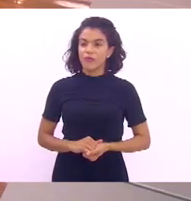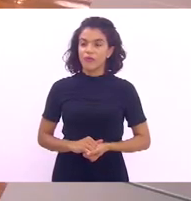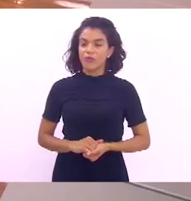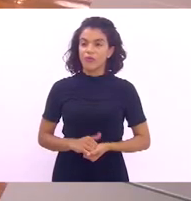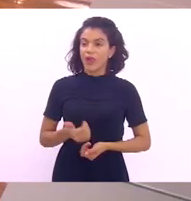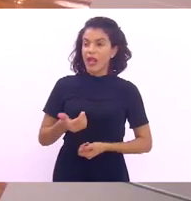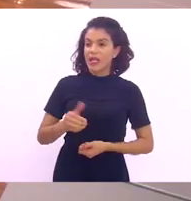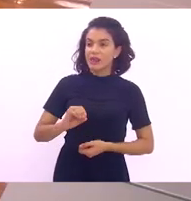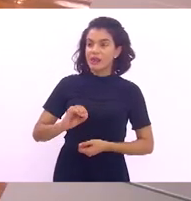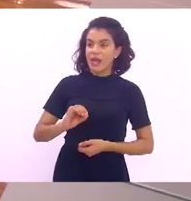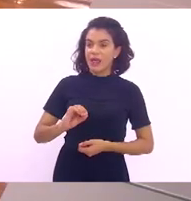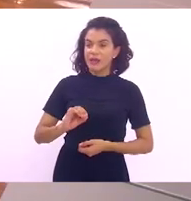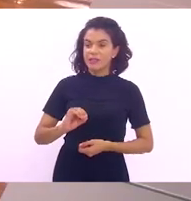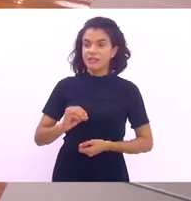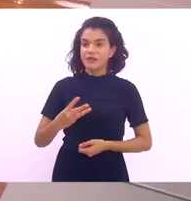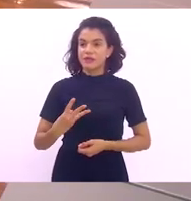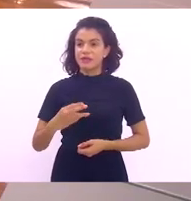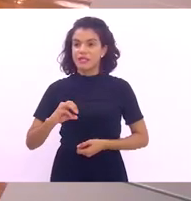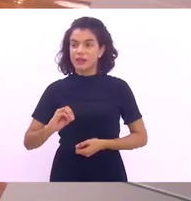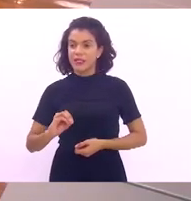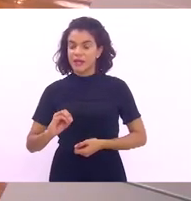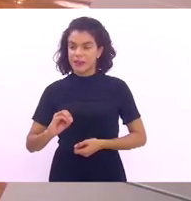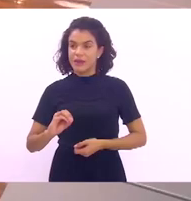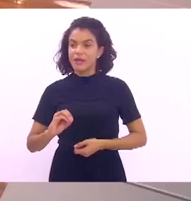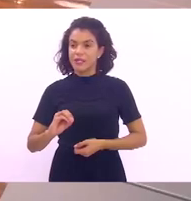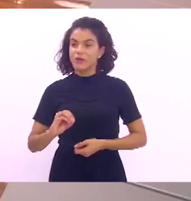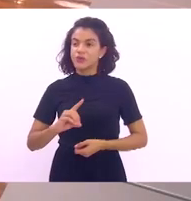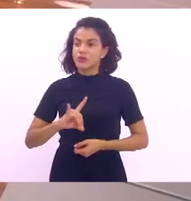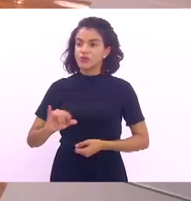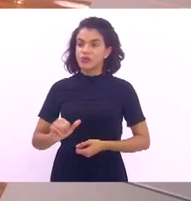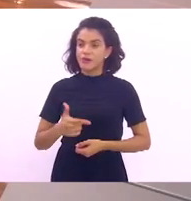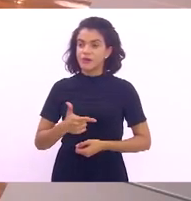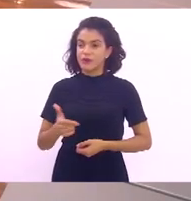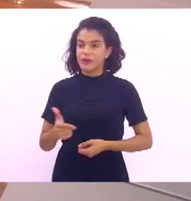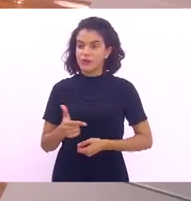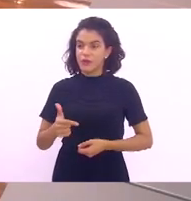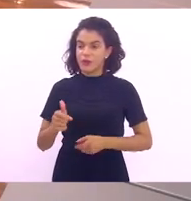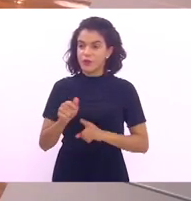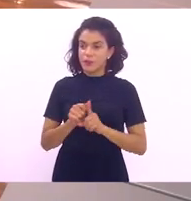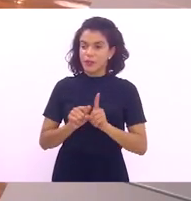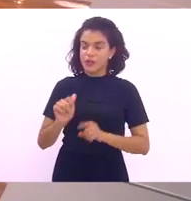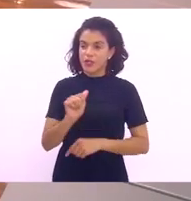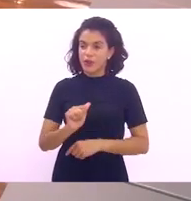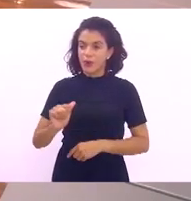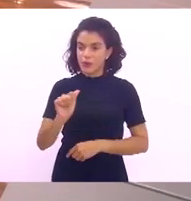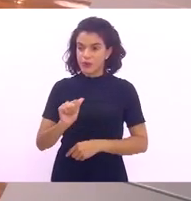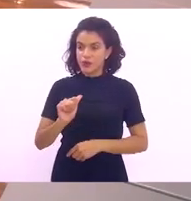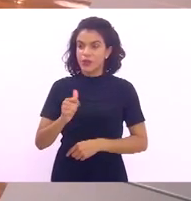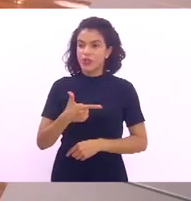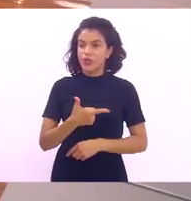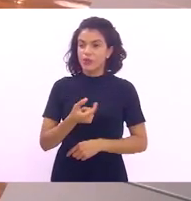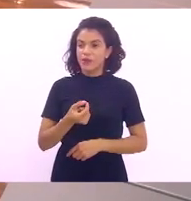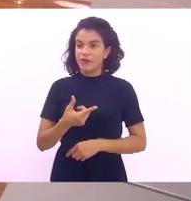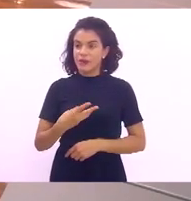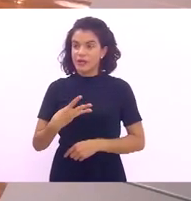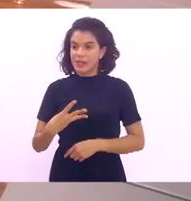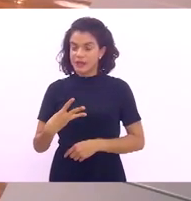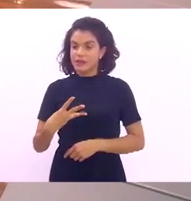às 10:30 do dia 22 de agosto de 2023